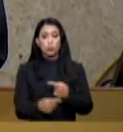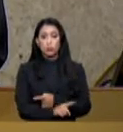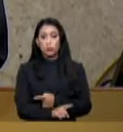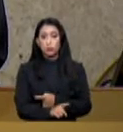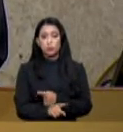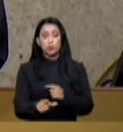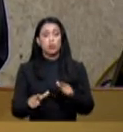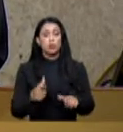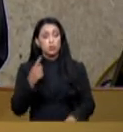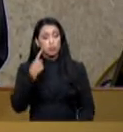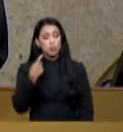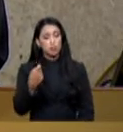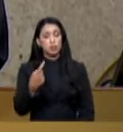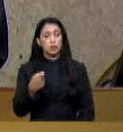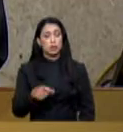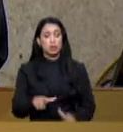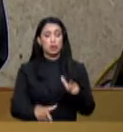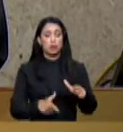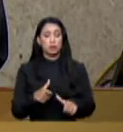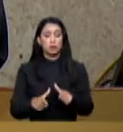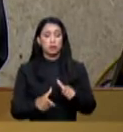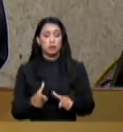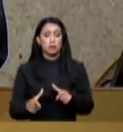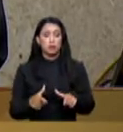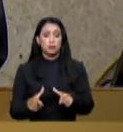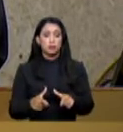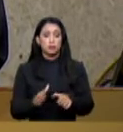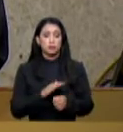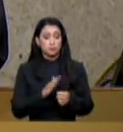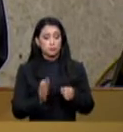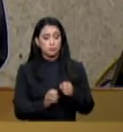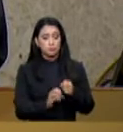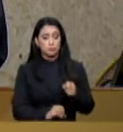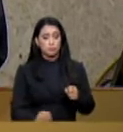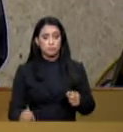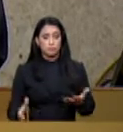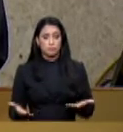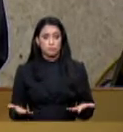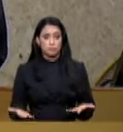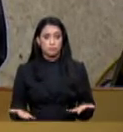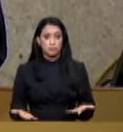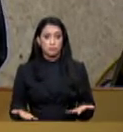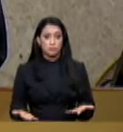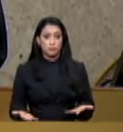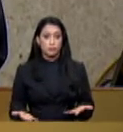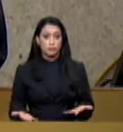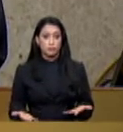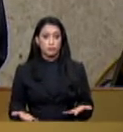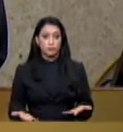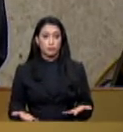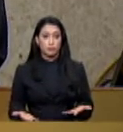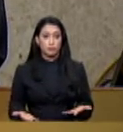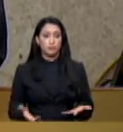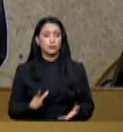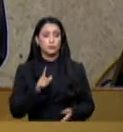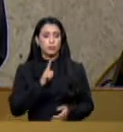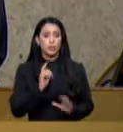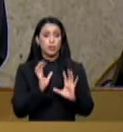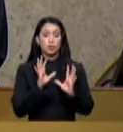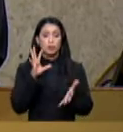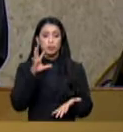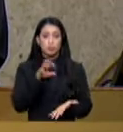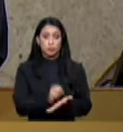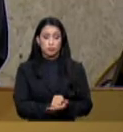dos serviços e instalações de saneamento. Configura-se o equilíbrio instável entre a titularidade, status de